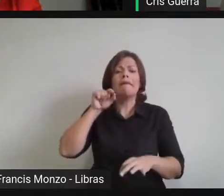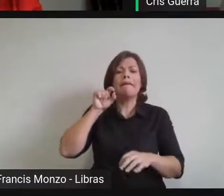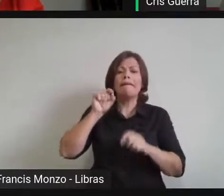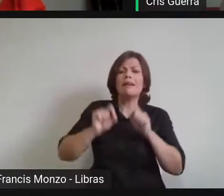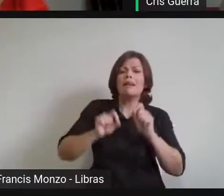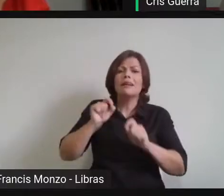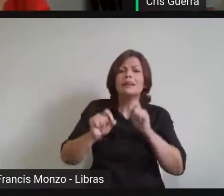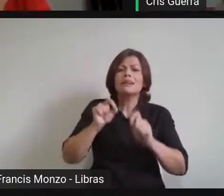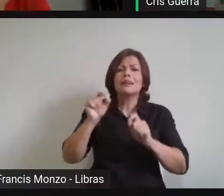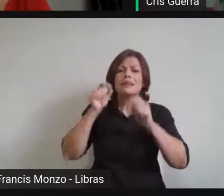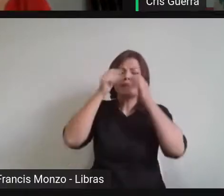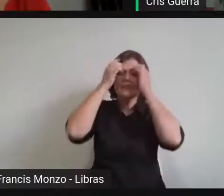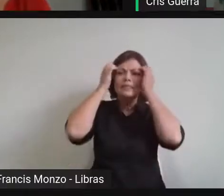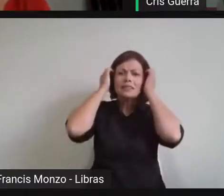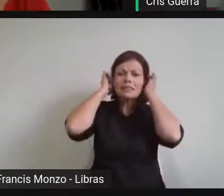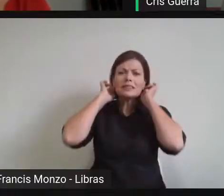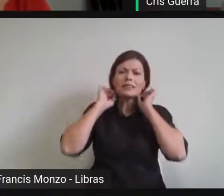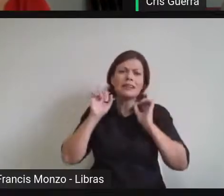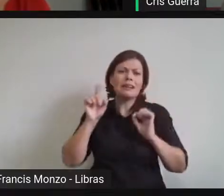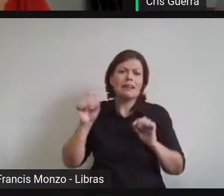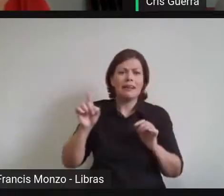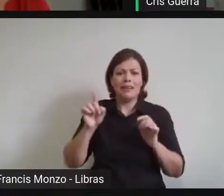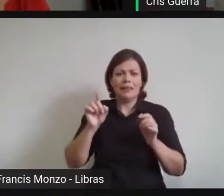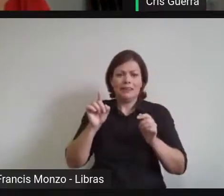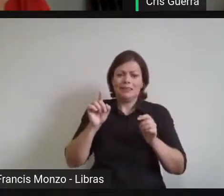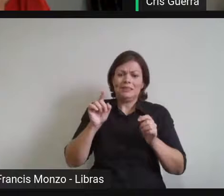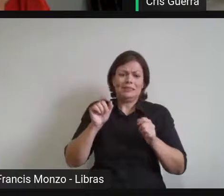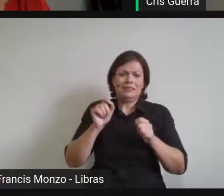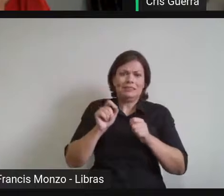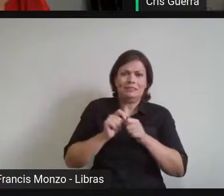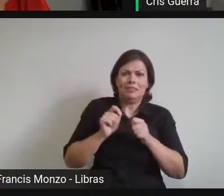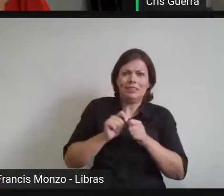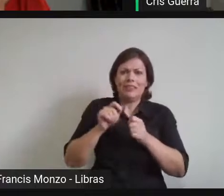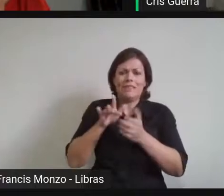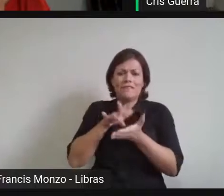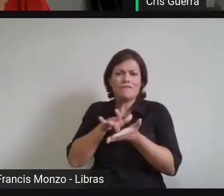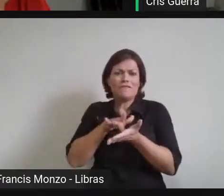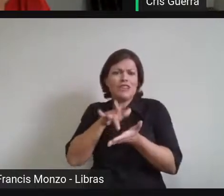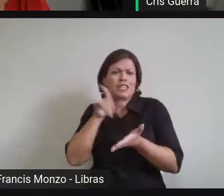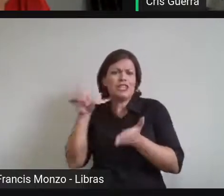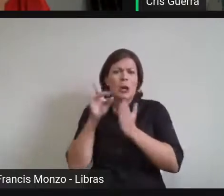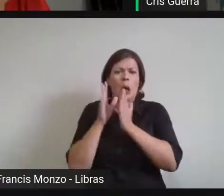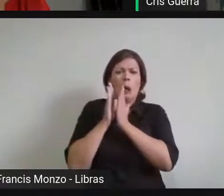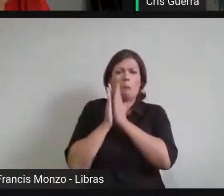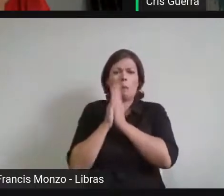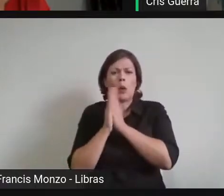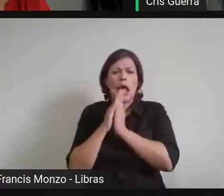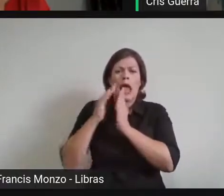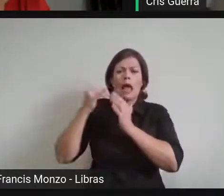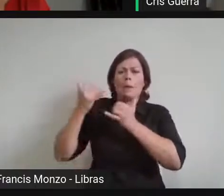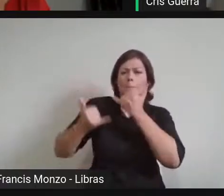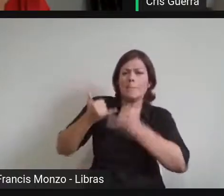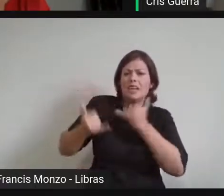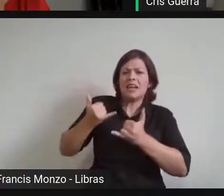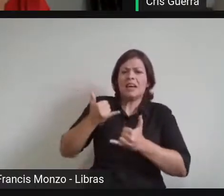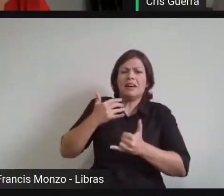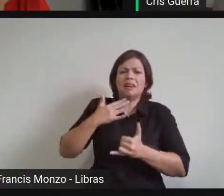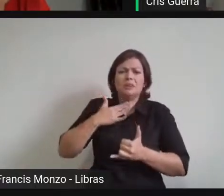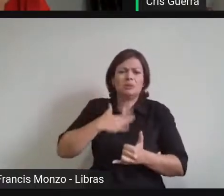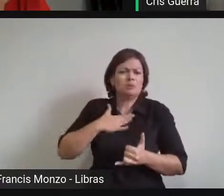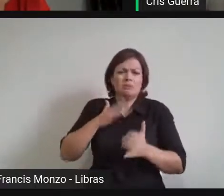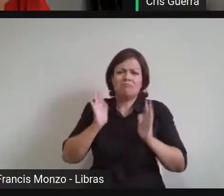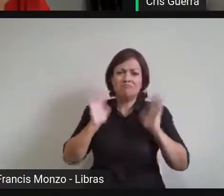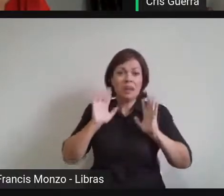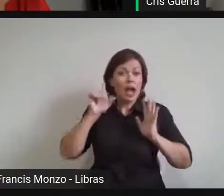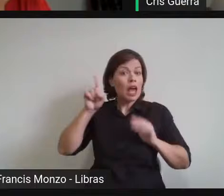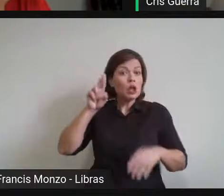fazendo, ou ela de 4, ou ela fazendo papel de carrinho, fingindo que ela era uma boneca. Não, minha mãe nunca brincou comigo. E isso não era nenhum problema, ela foi